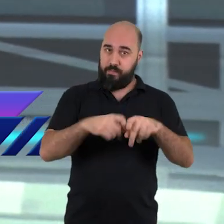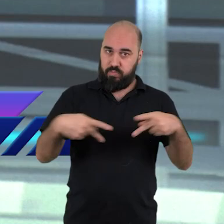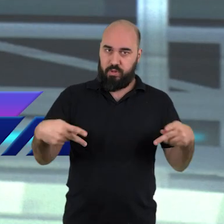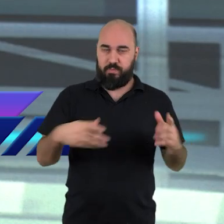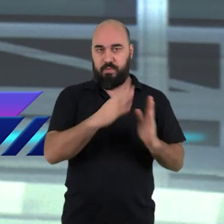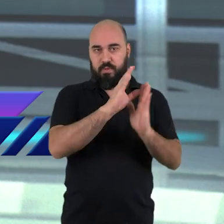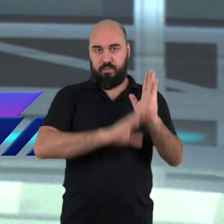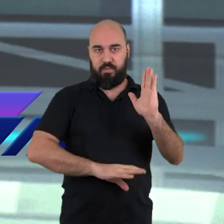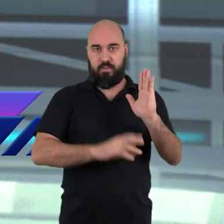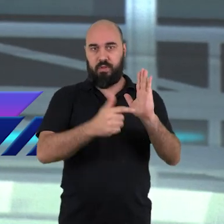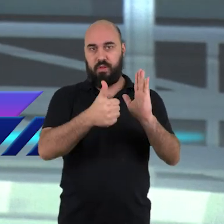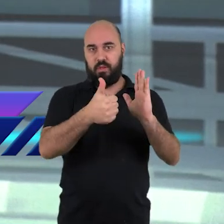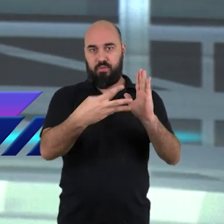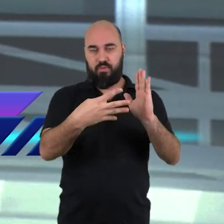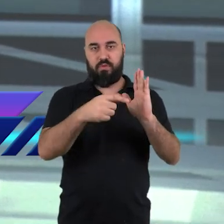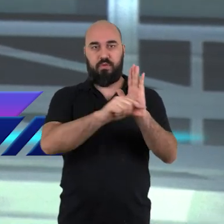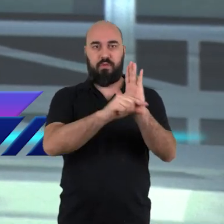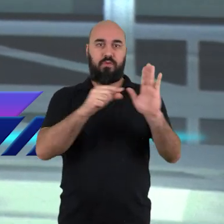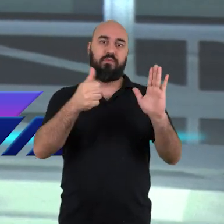versículo 6.